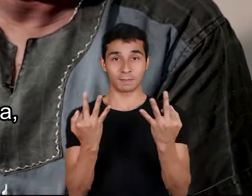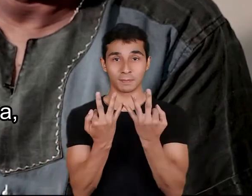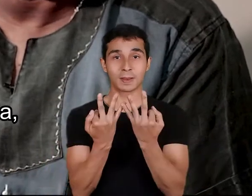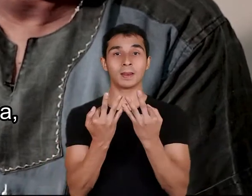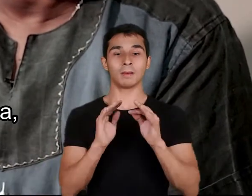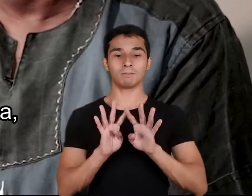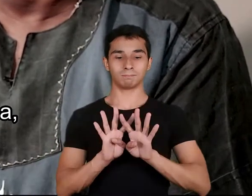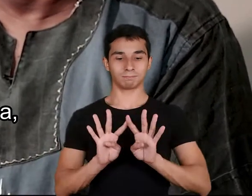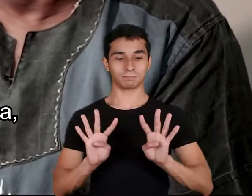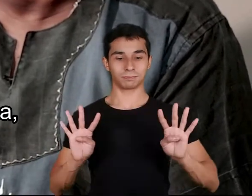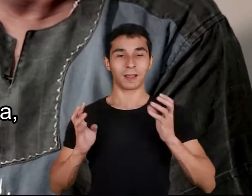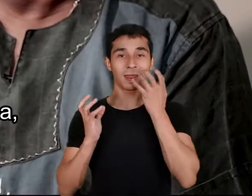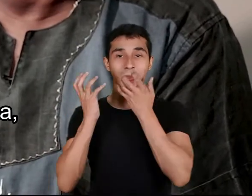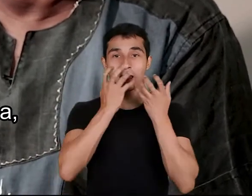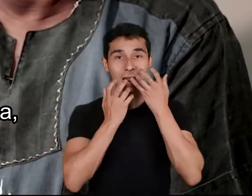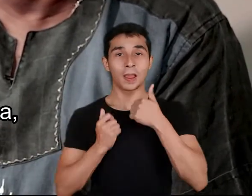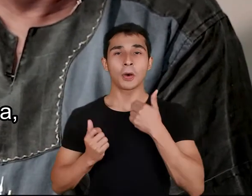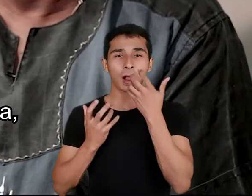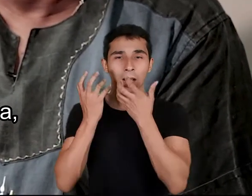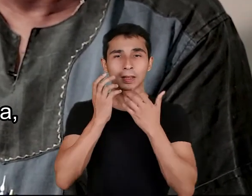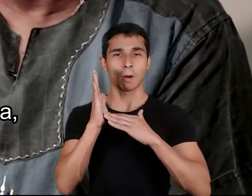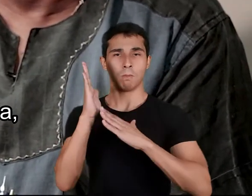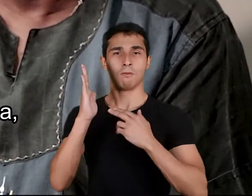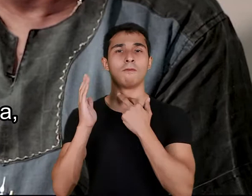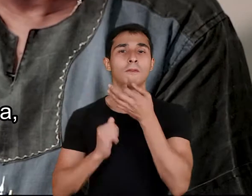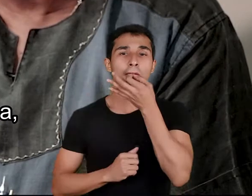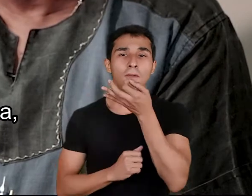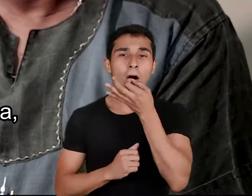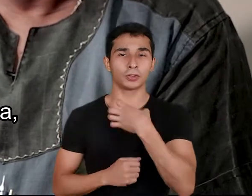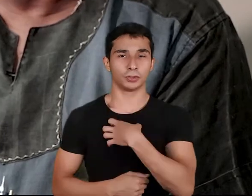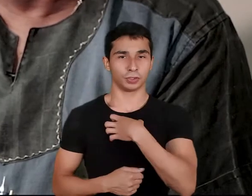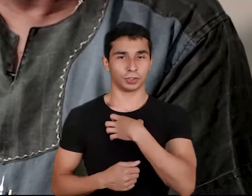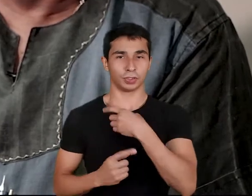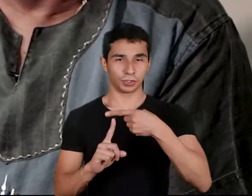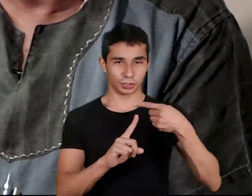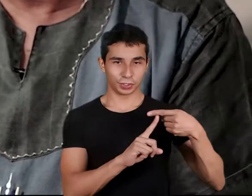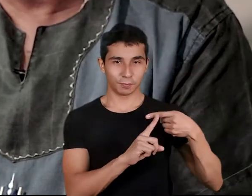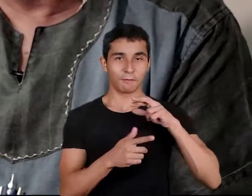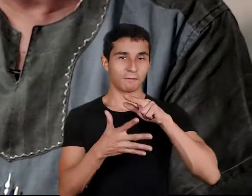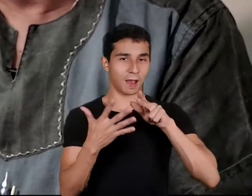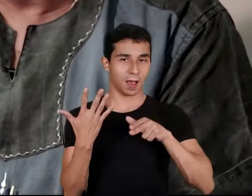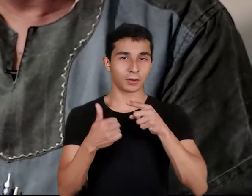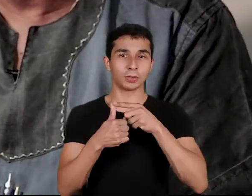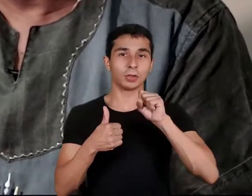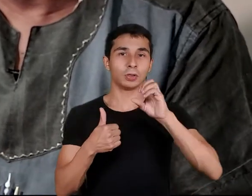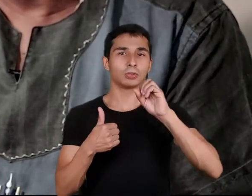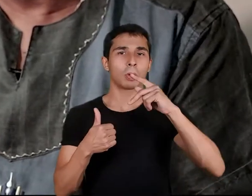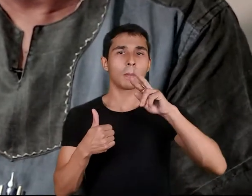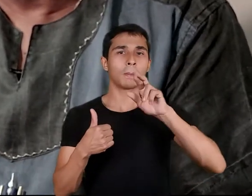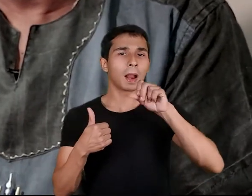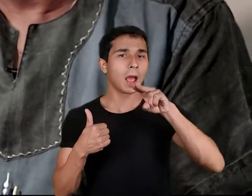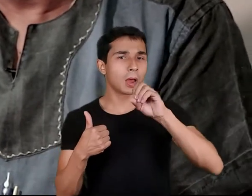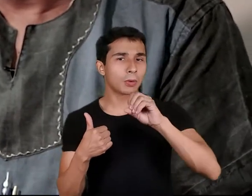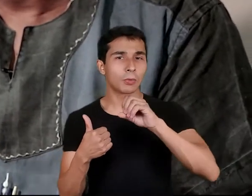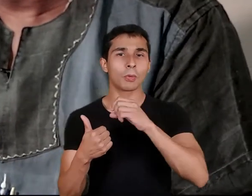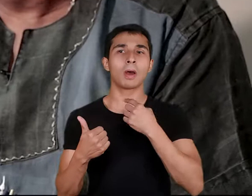fui contralto, né, soprano, contralto, aí minha voz foi trocando,